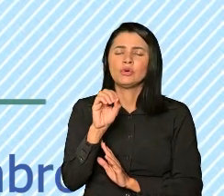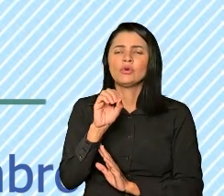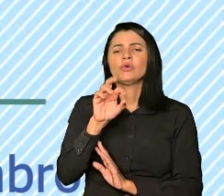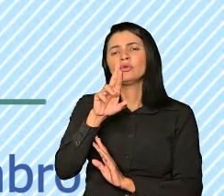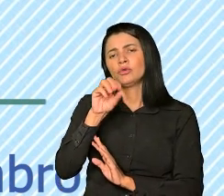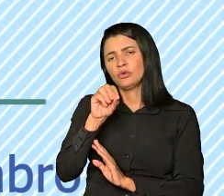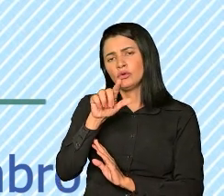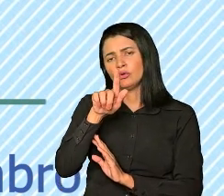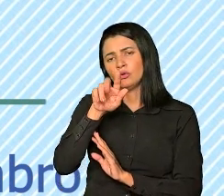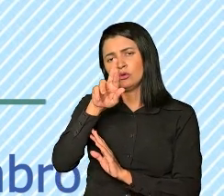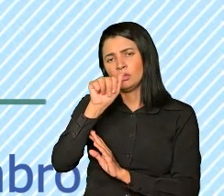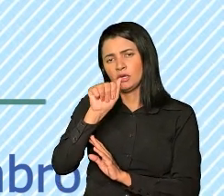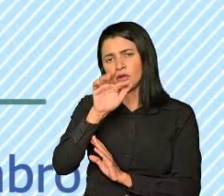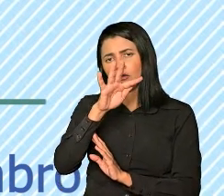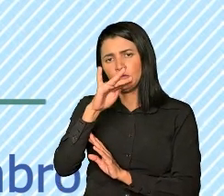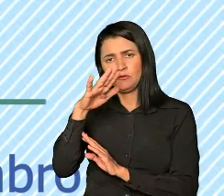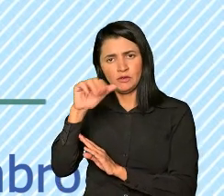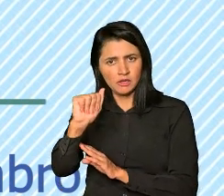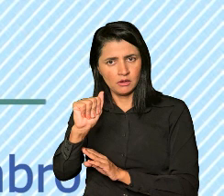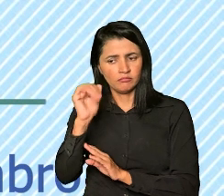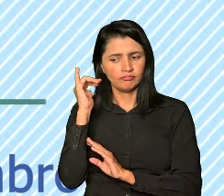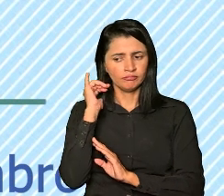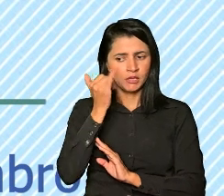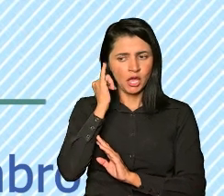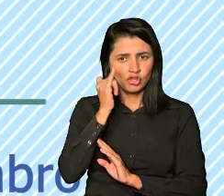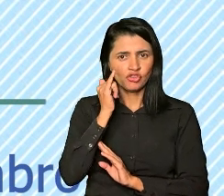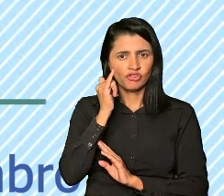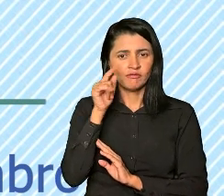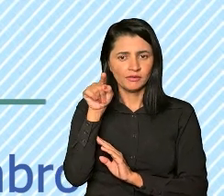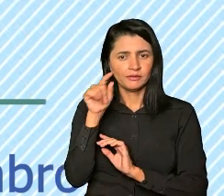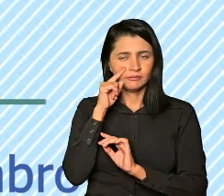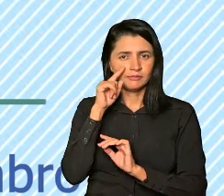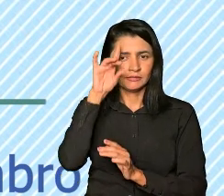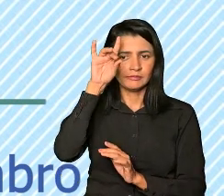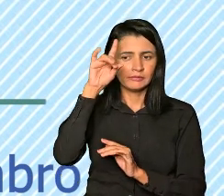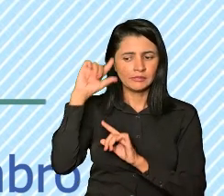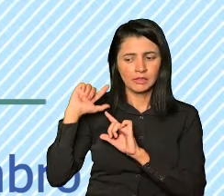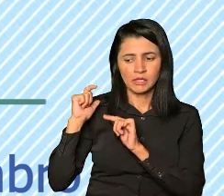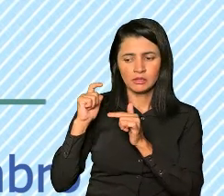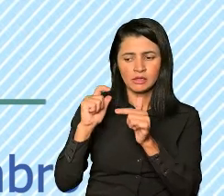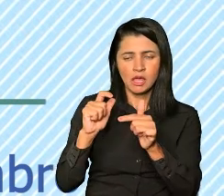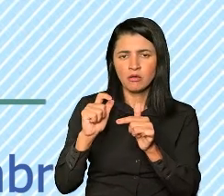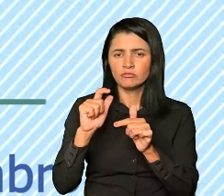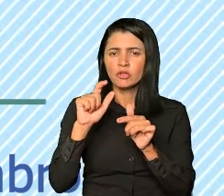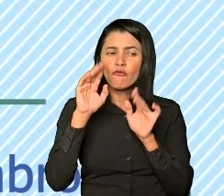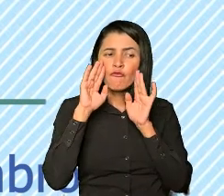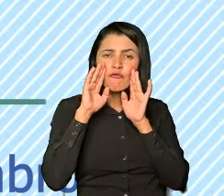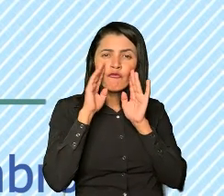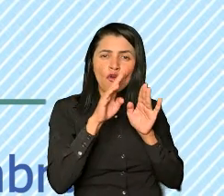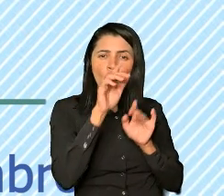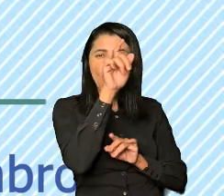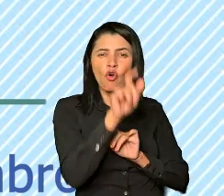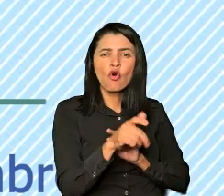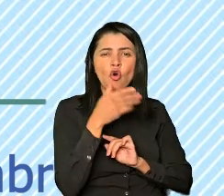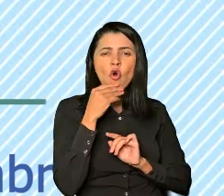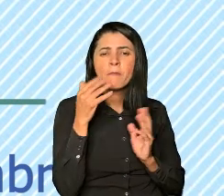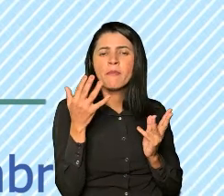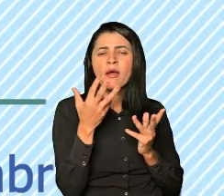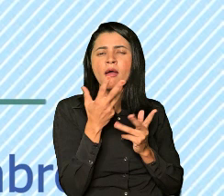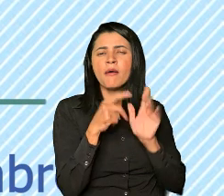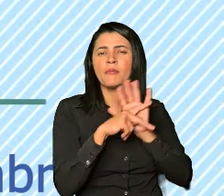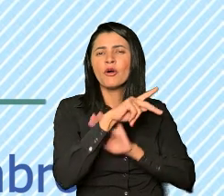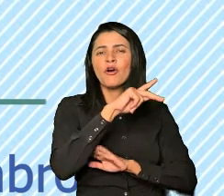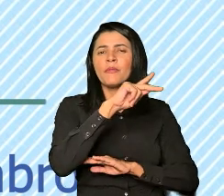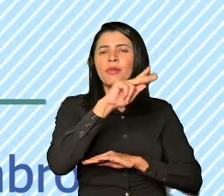história, essa narrativa tradicional primou pelo relato dos feitos dos grandes homens, dos heróis nacionais.